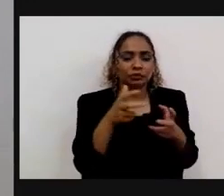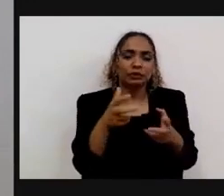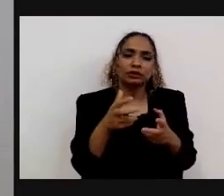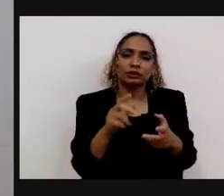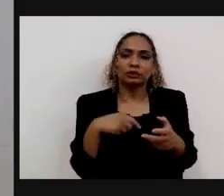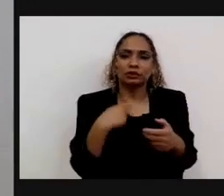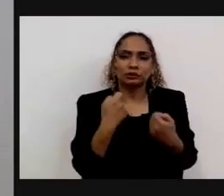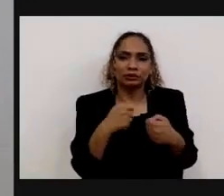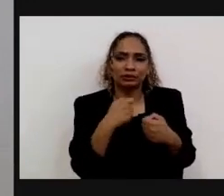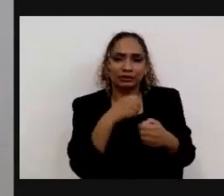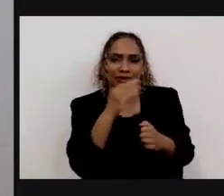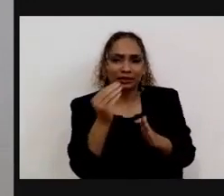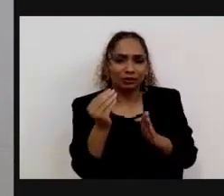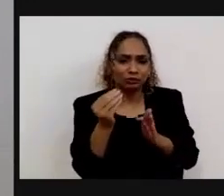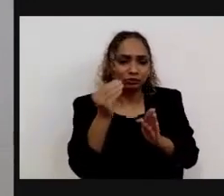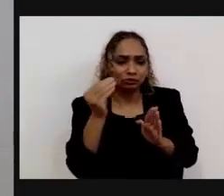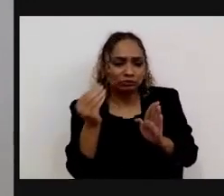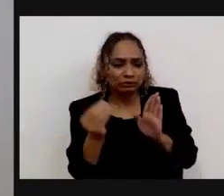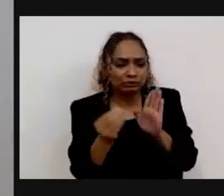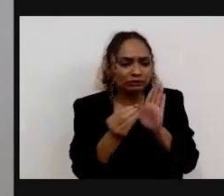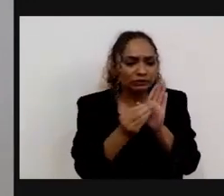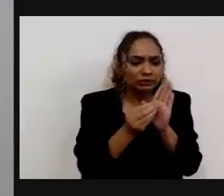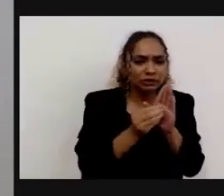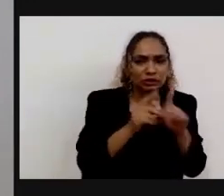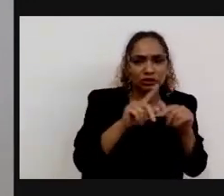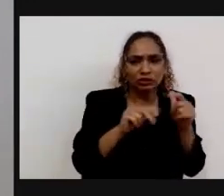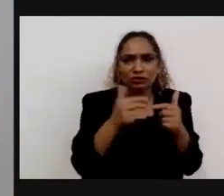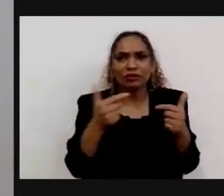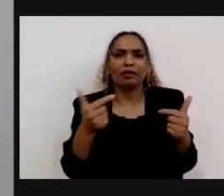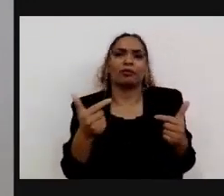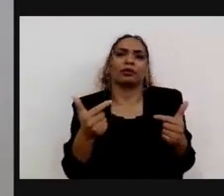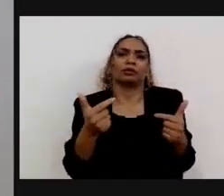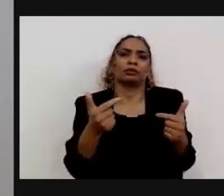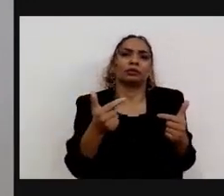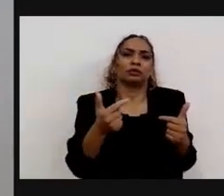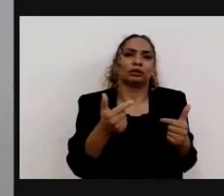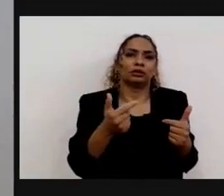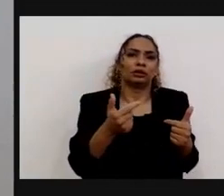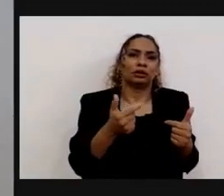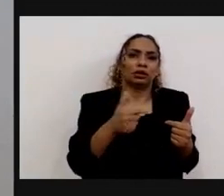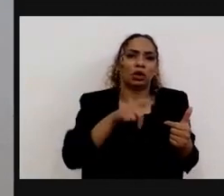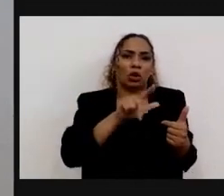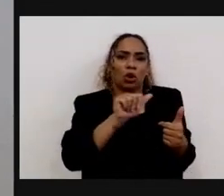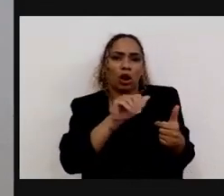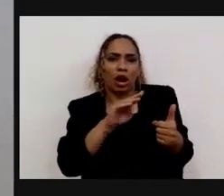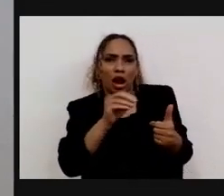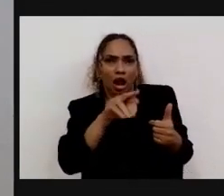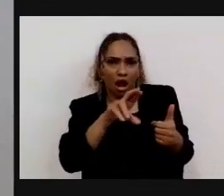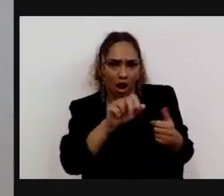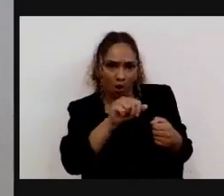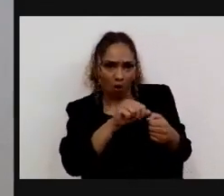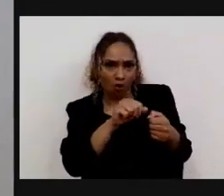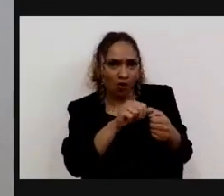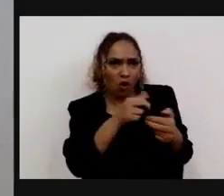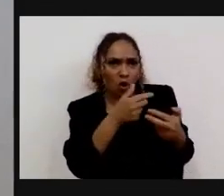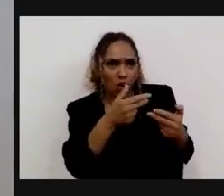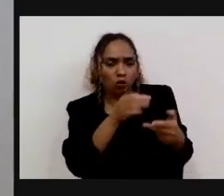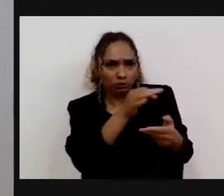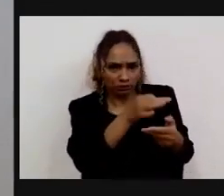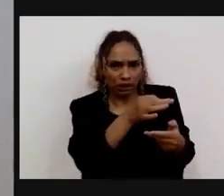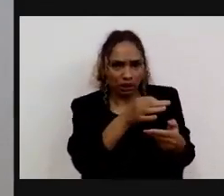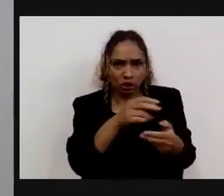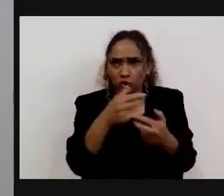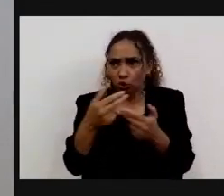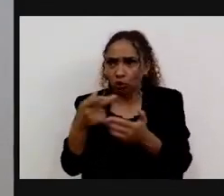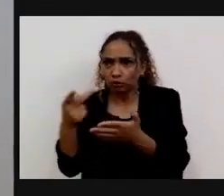que a gente deveria investir em outras ferramentas que é muito do que elabora tem feito é testado ferramenta tem coisa dá certo tem coisa dá errado